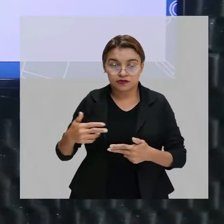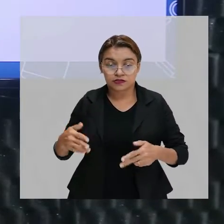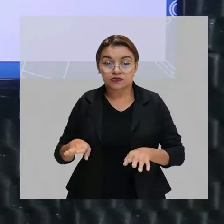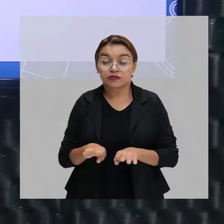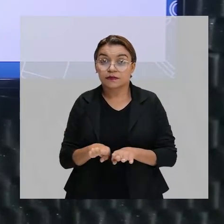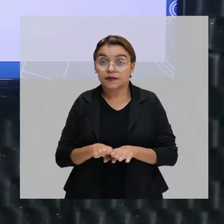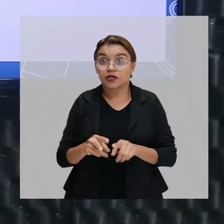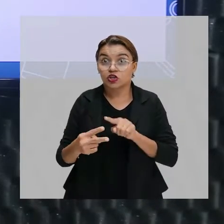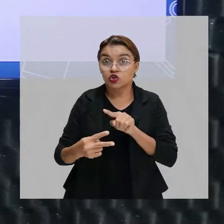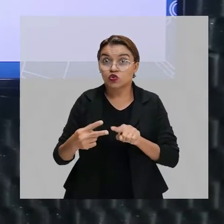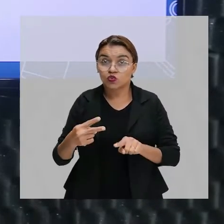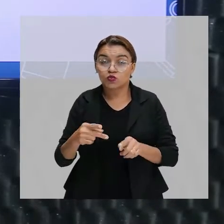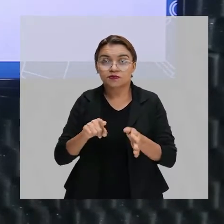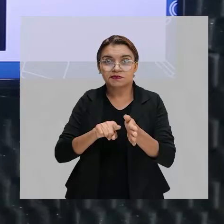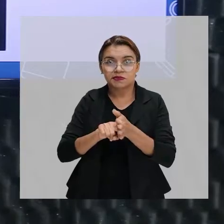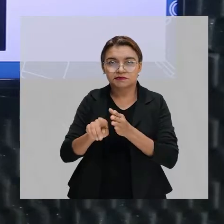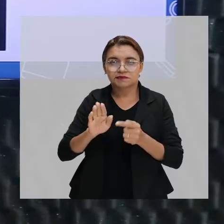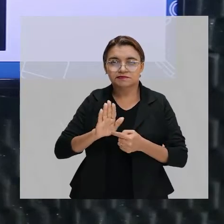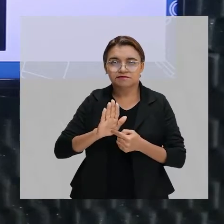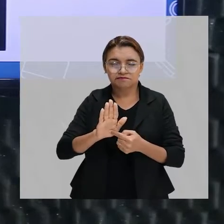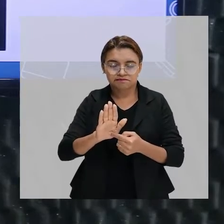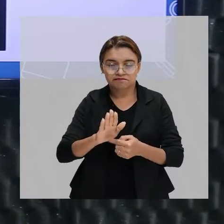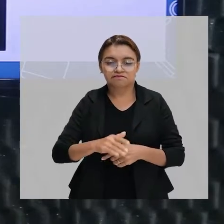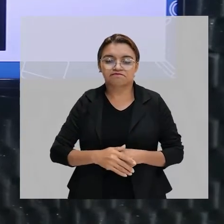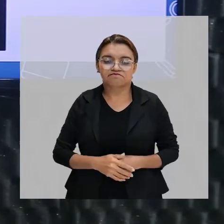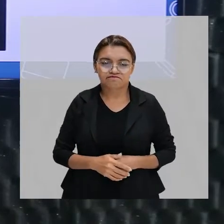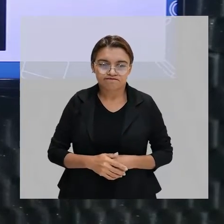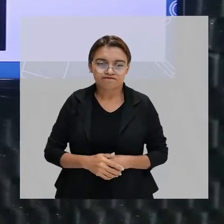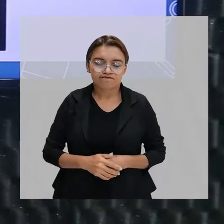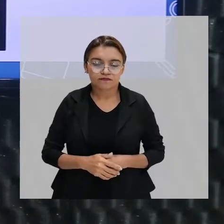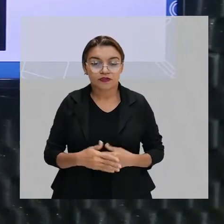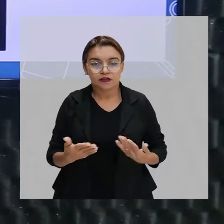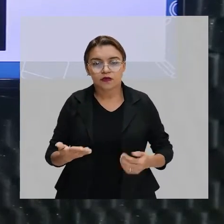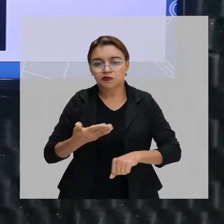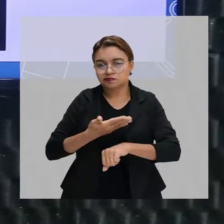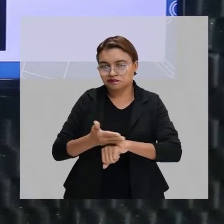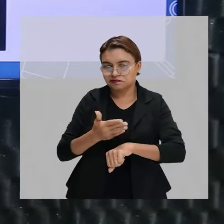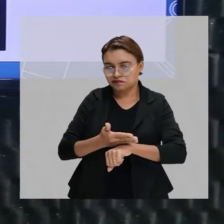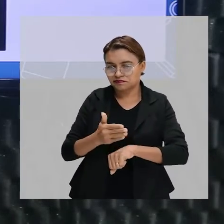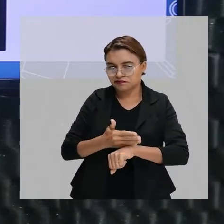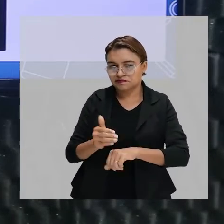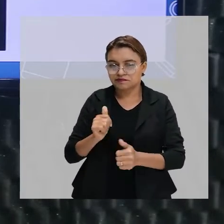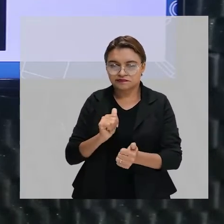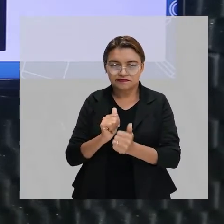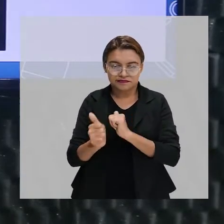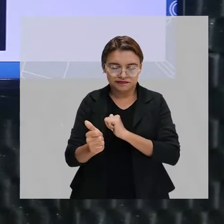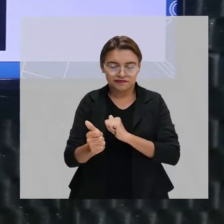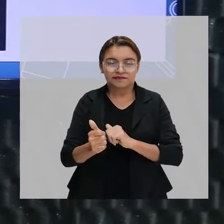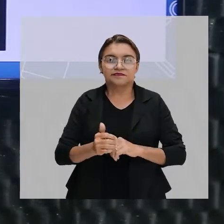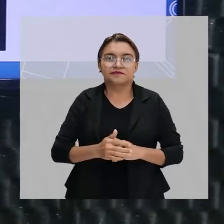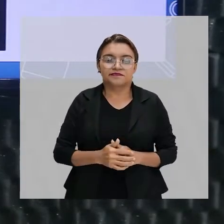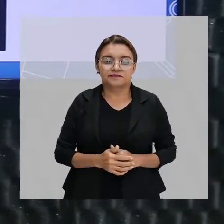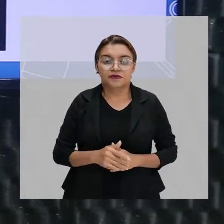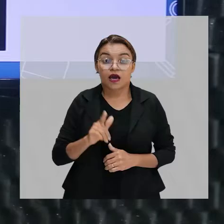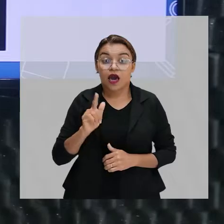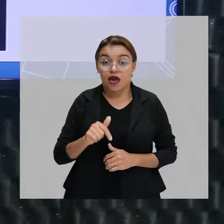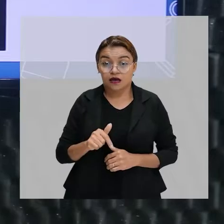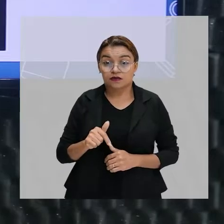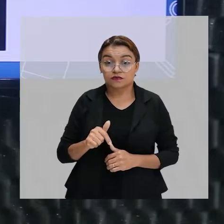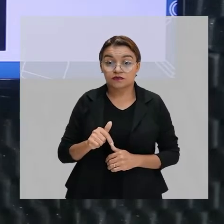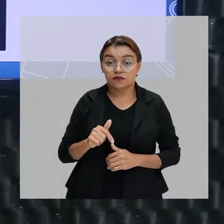para nós resolvermos juntinhos aqui então vamos lá treinamento esportivo é